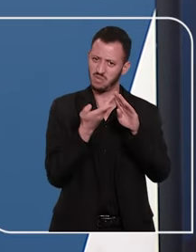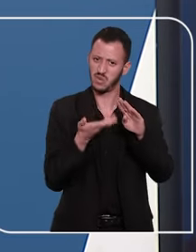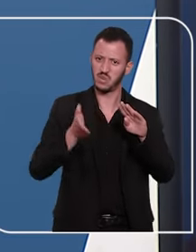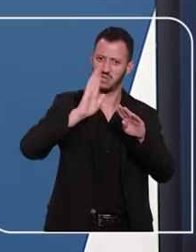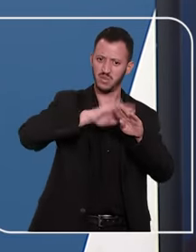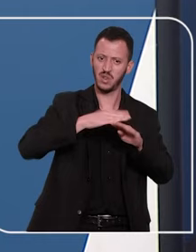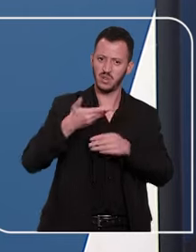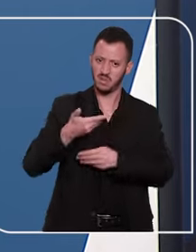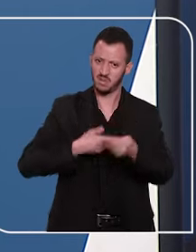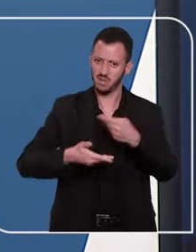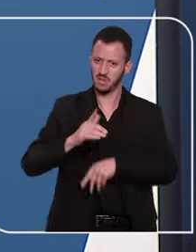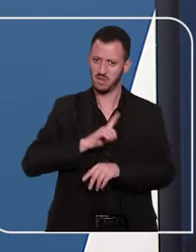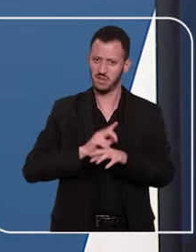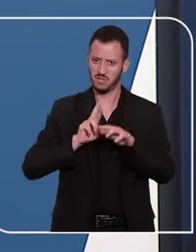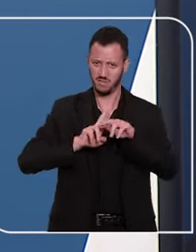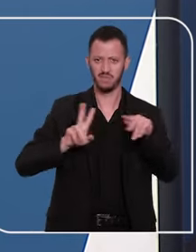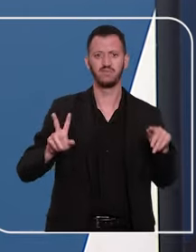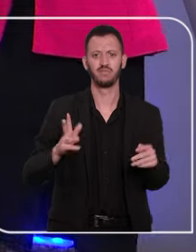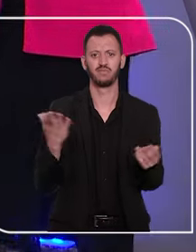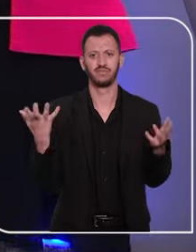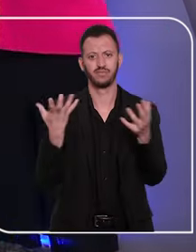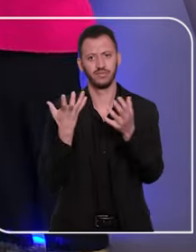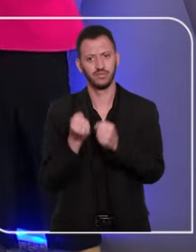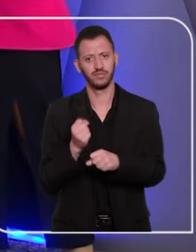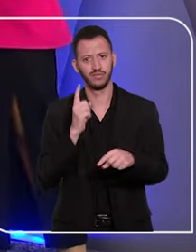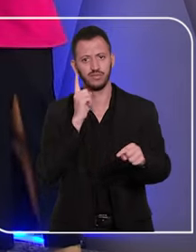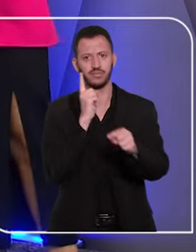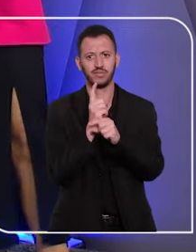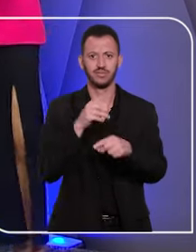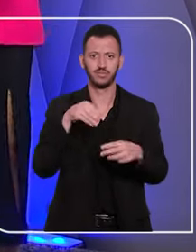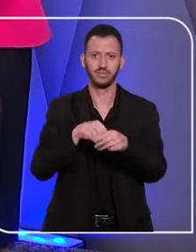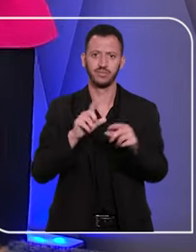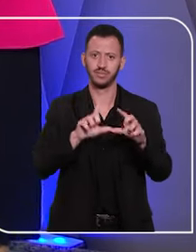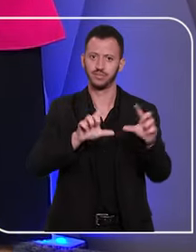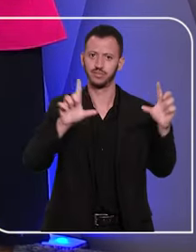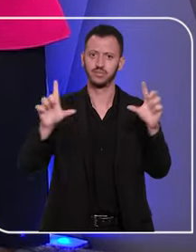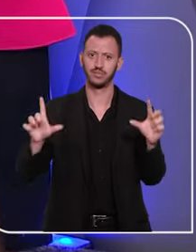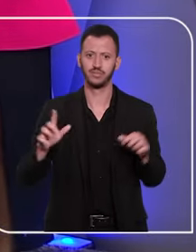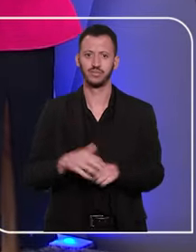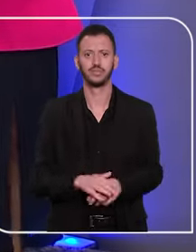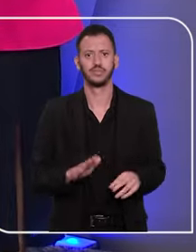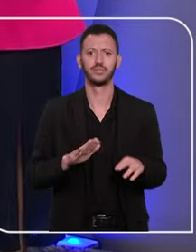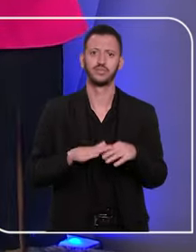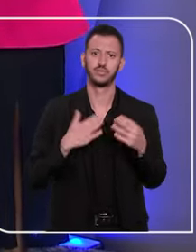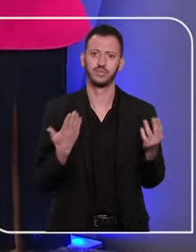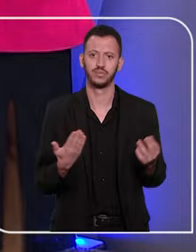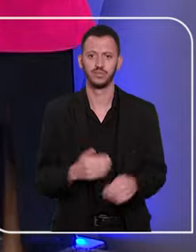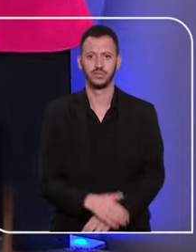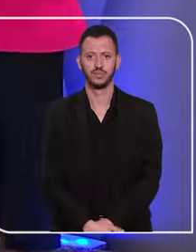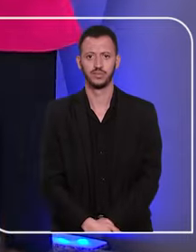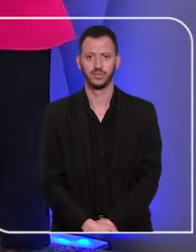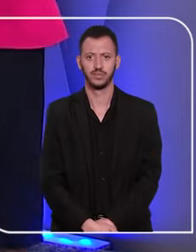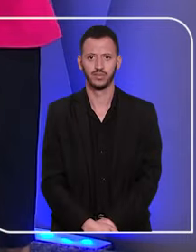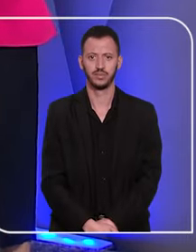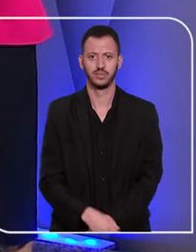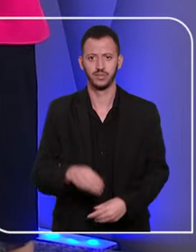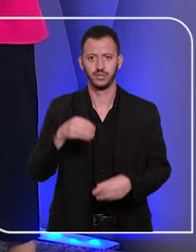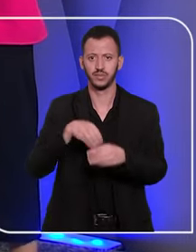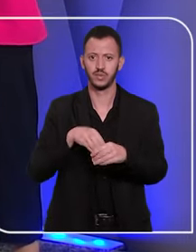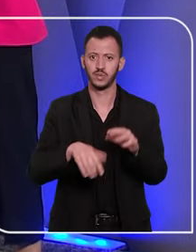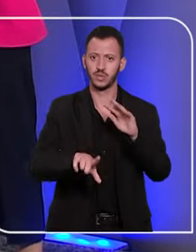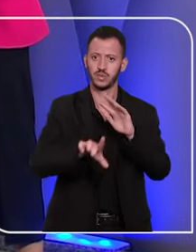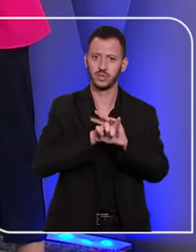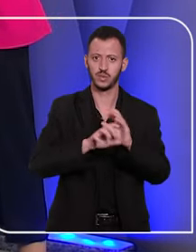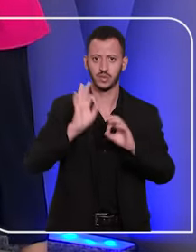delação e colaboração vamos descobrir aqui no telão então ao pé da